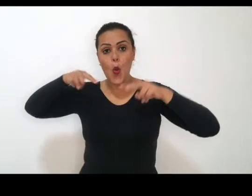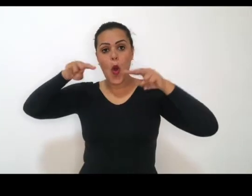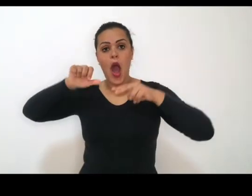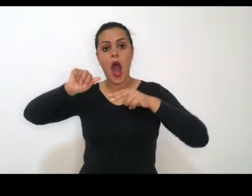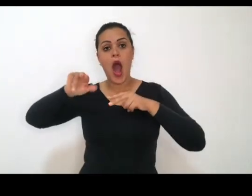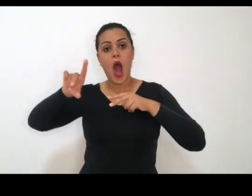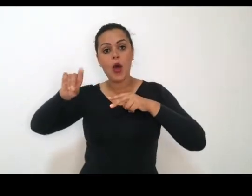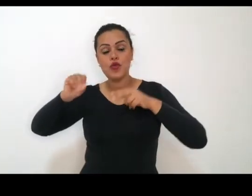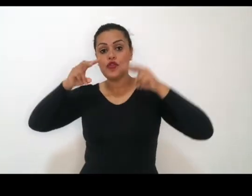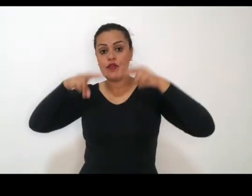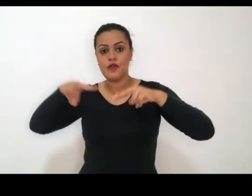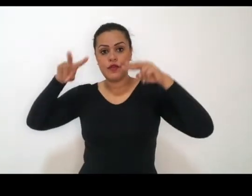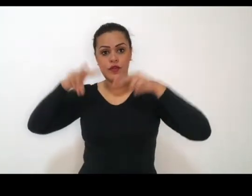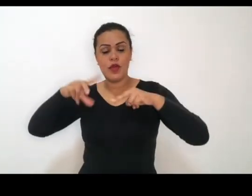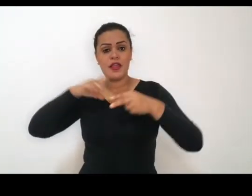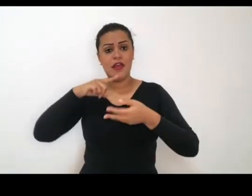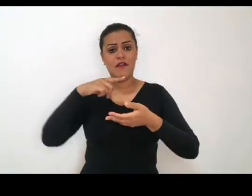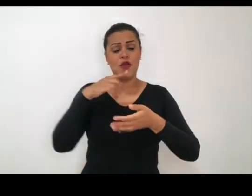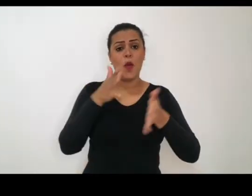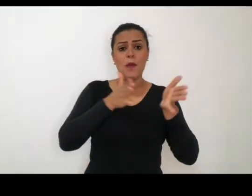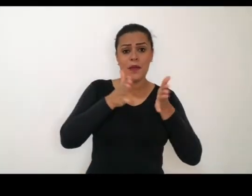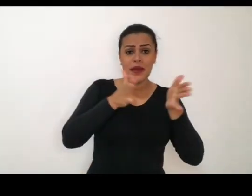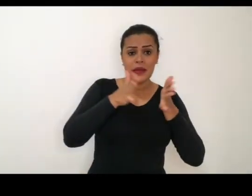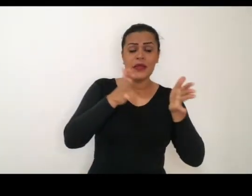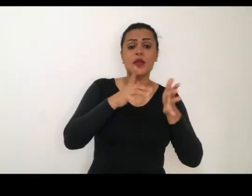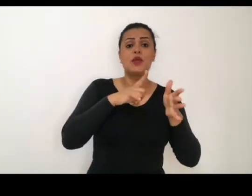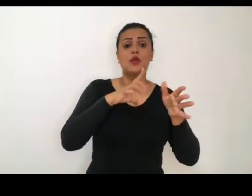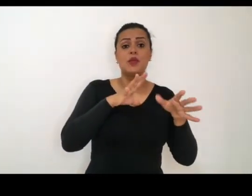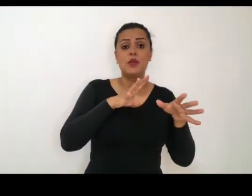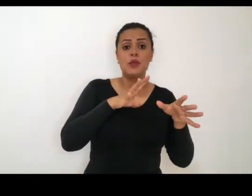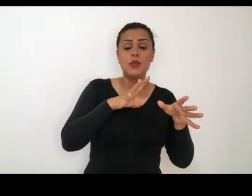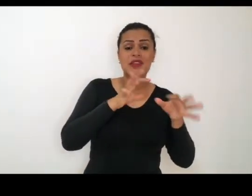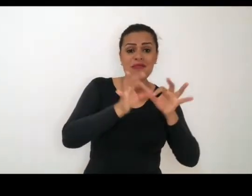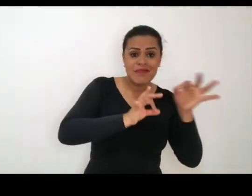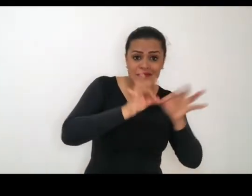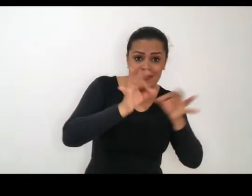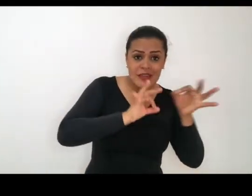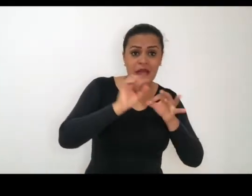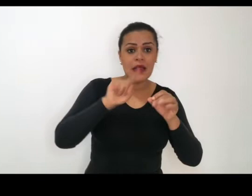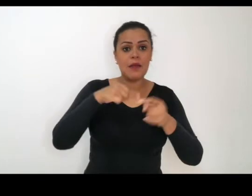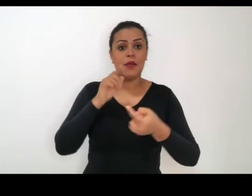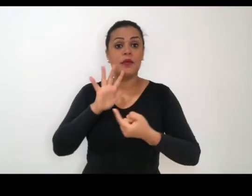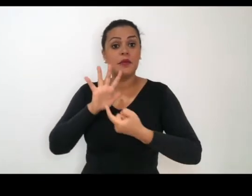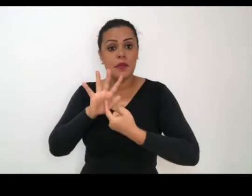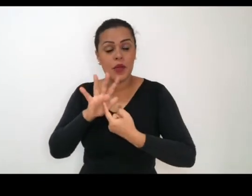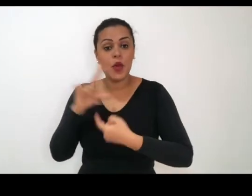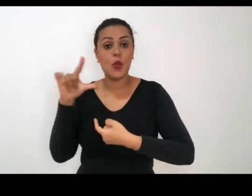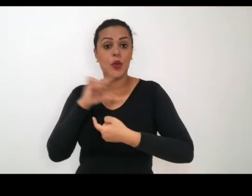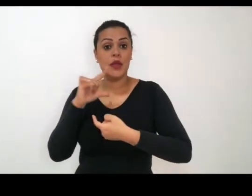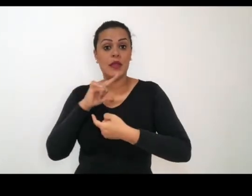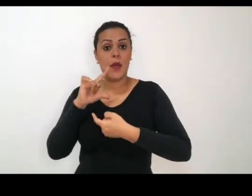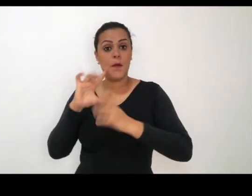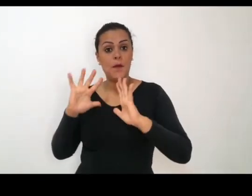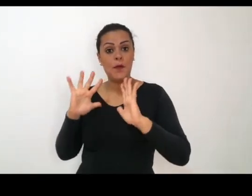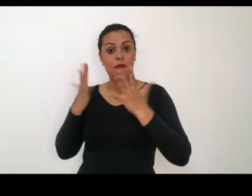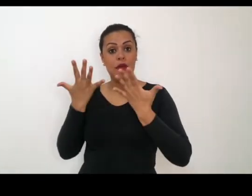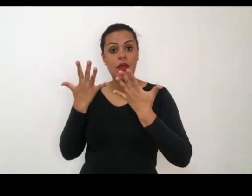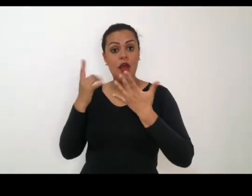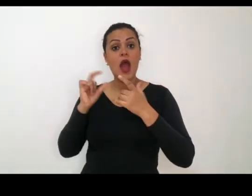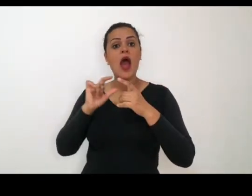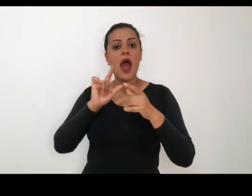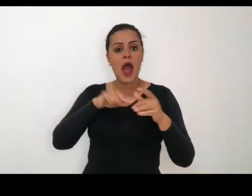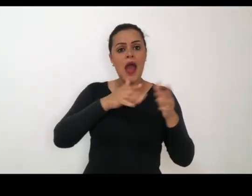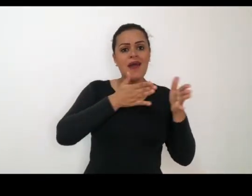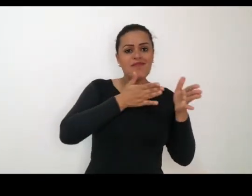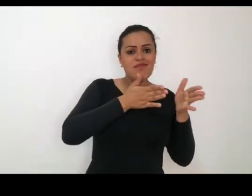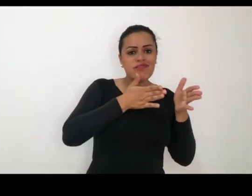né, e de exibição, mas o que é mais forte no festival é a formação. Isso fez com que muitas pessoas,